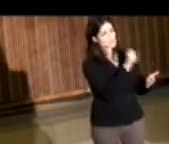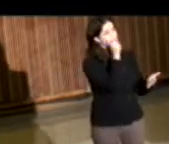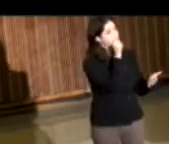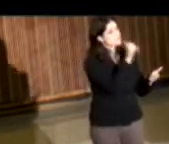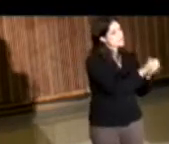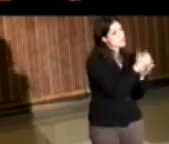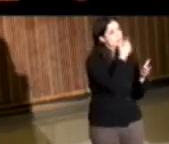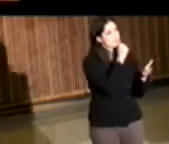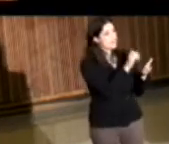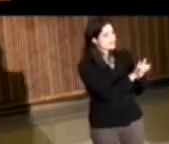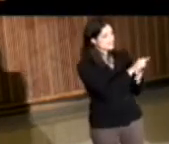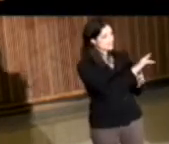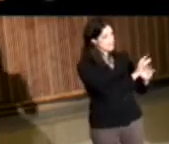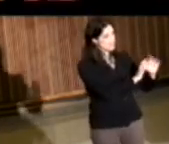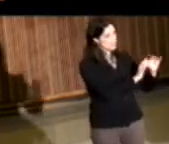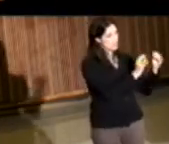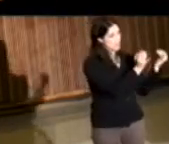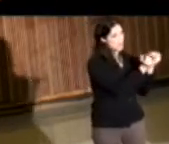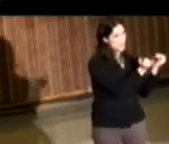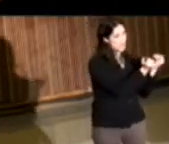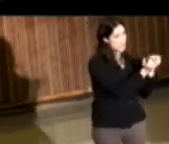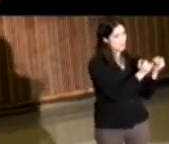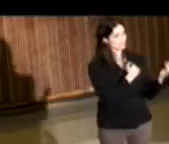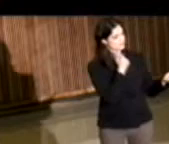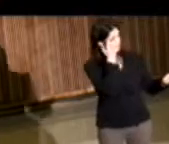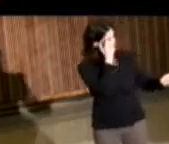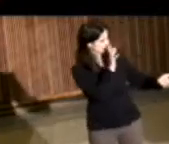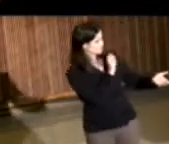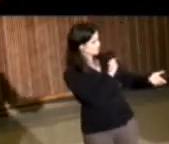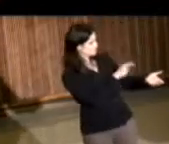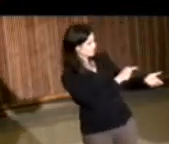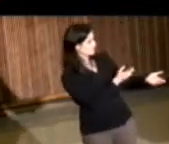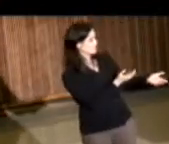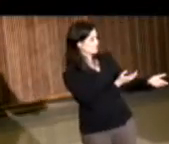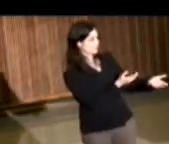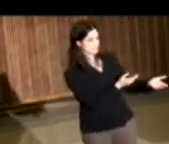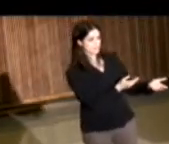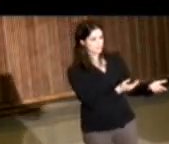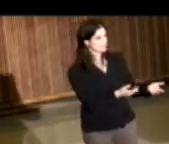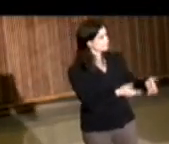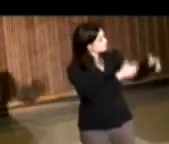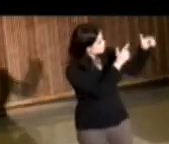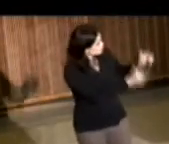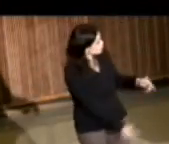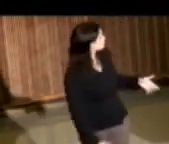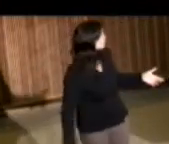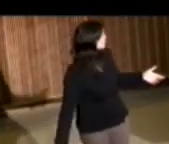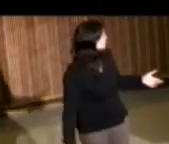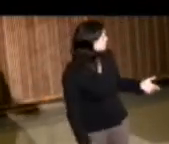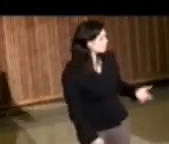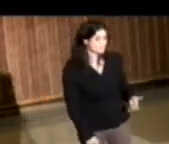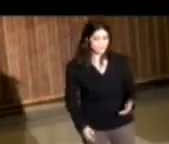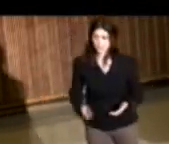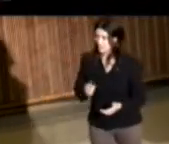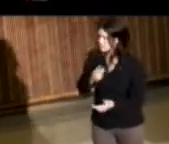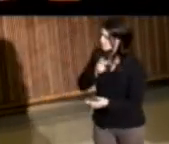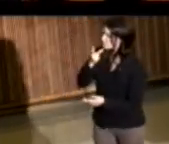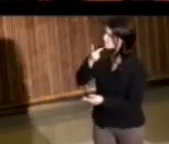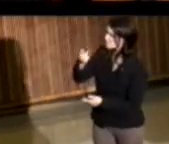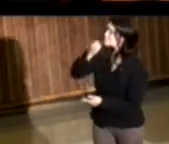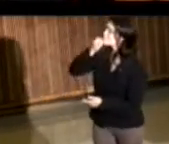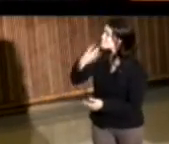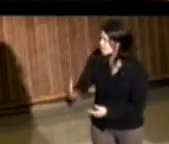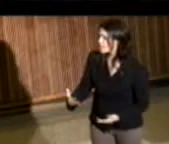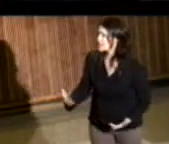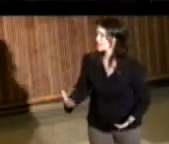Como é que a gente consegue amar? Não vai pegar o microfone de novo, né? Eu só falo bem de você, Paixão. Tá bom, eu não estou